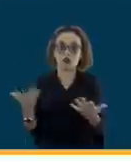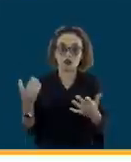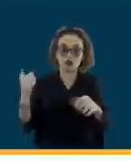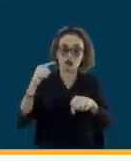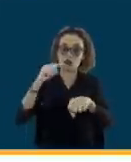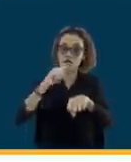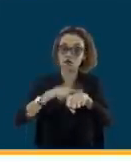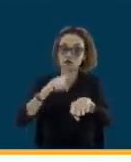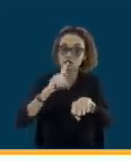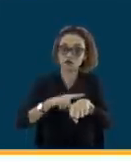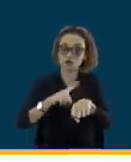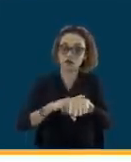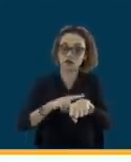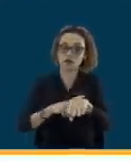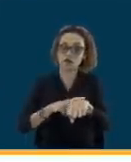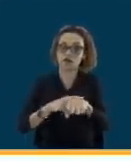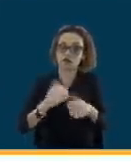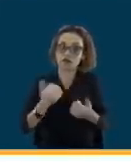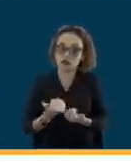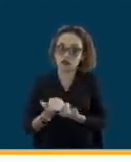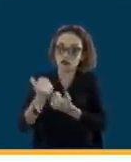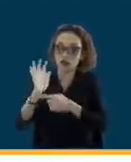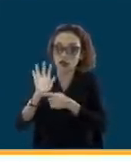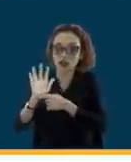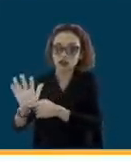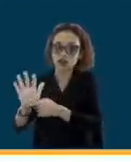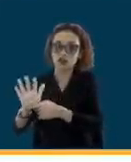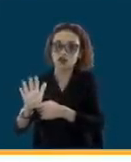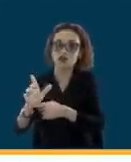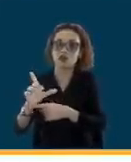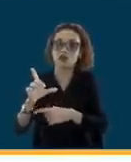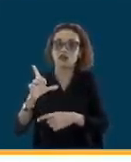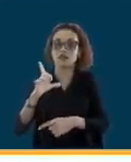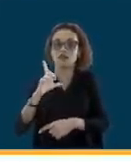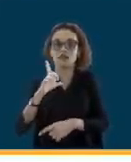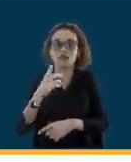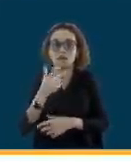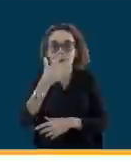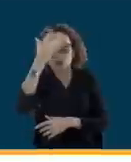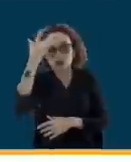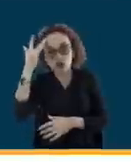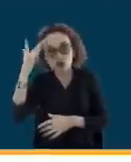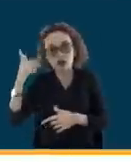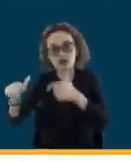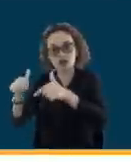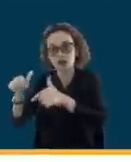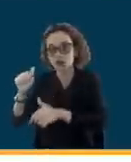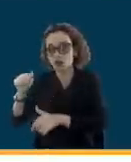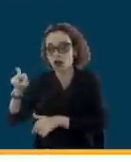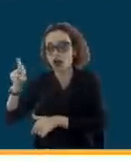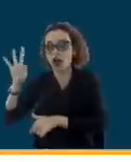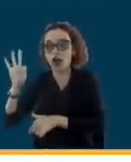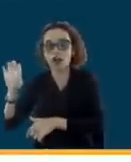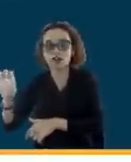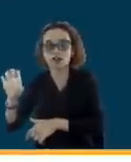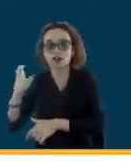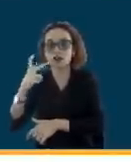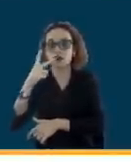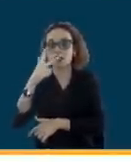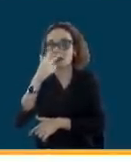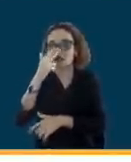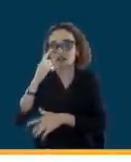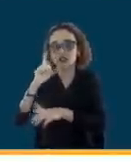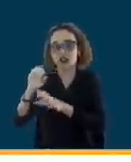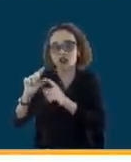fazedores e fazedoras de cultura que estão em cantos, às vezes, longínquos, né, dos grandes centros urbanos, que estão lá